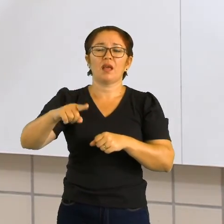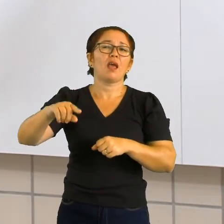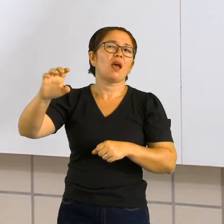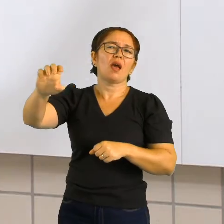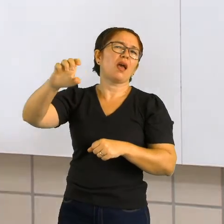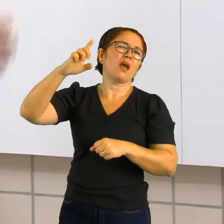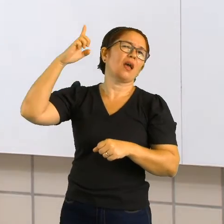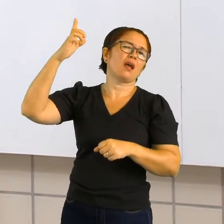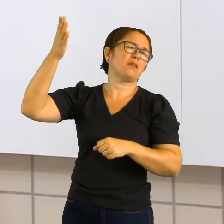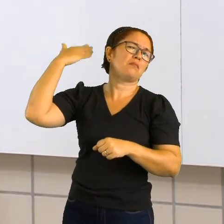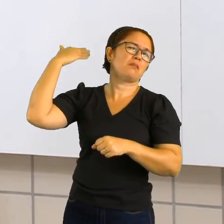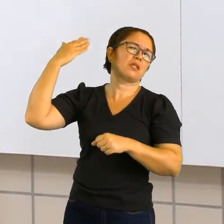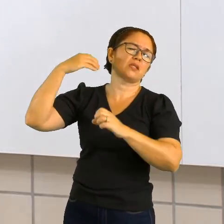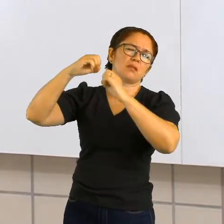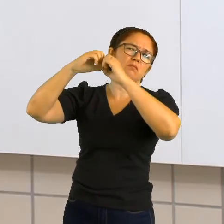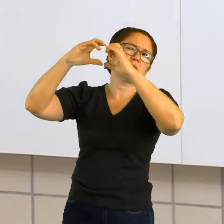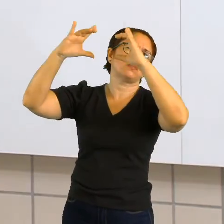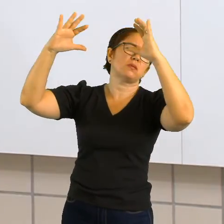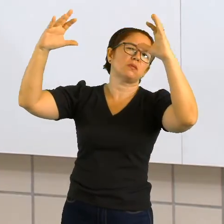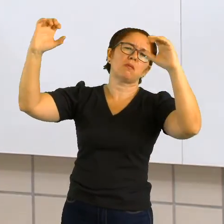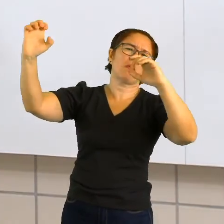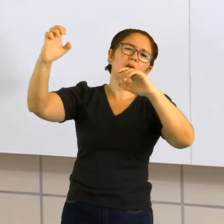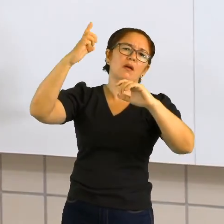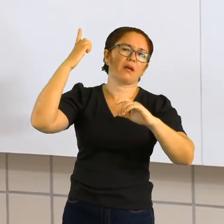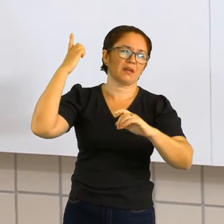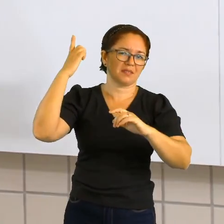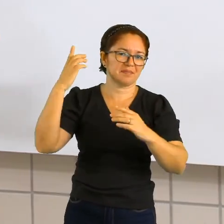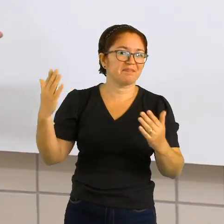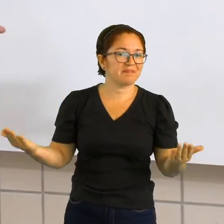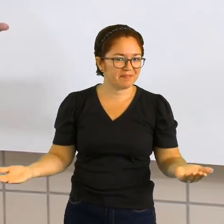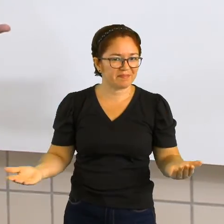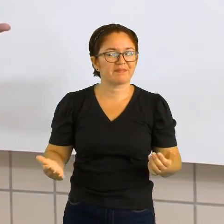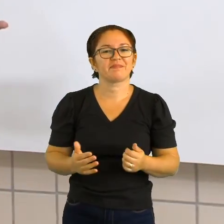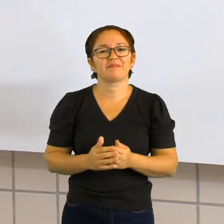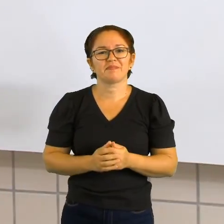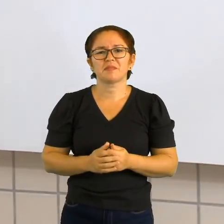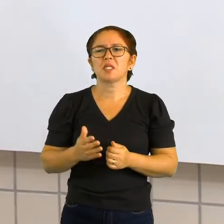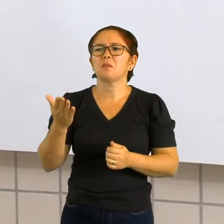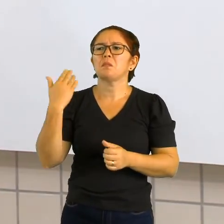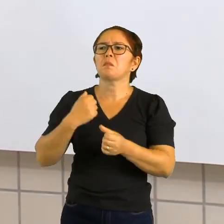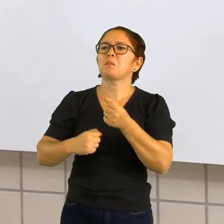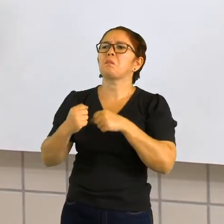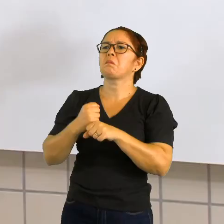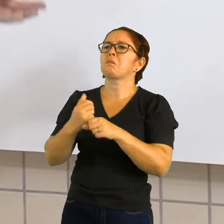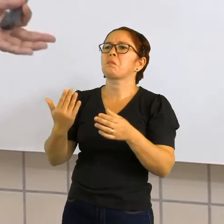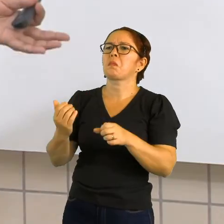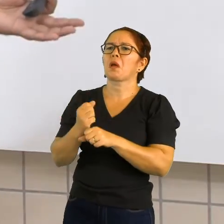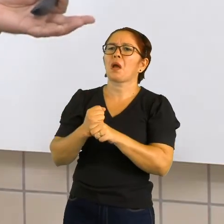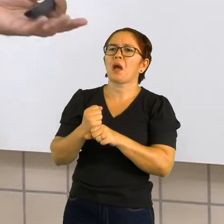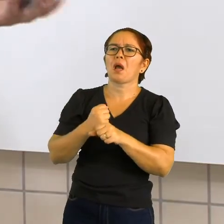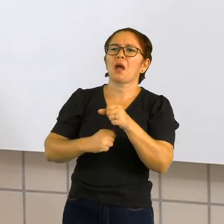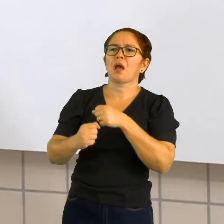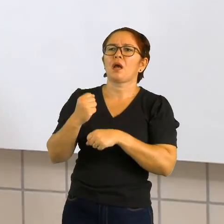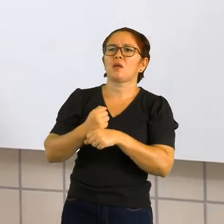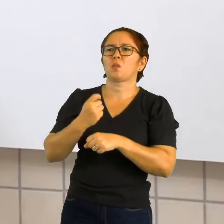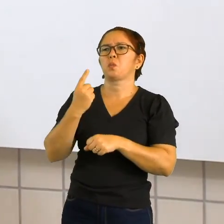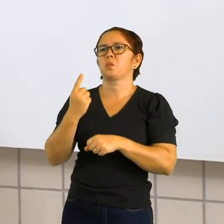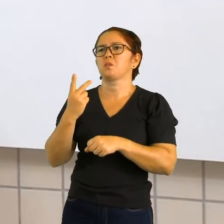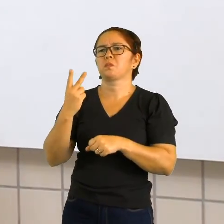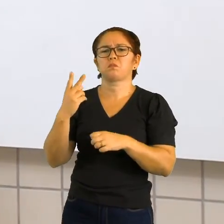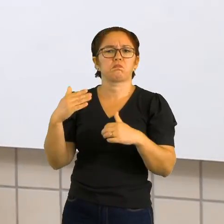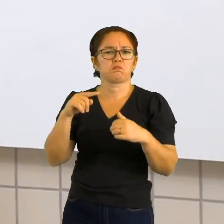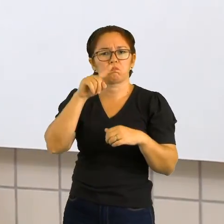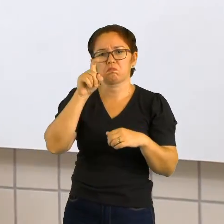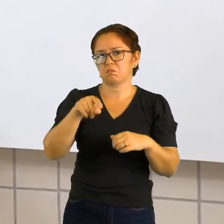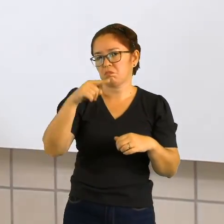uma vez, né? Então ninguém sabe. Esse era uma vez quando? Há 1 ano atrás? Há 2 anos atrás? Ninguém sabe. O